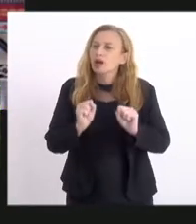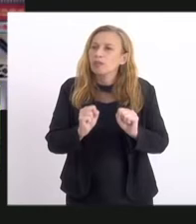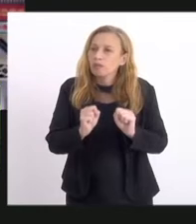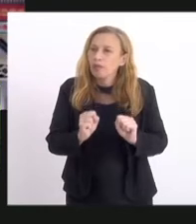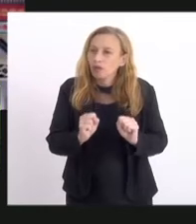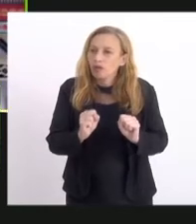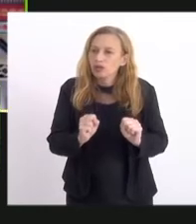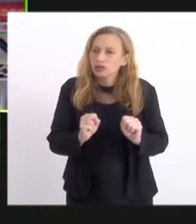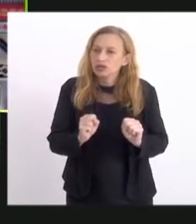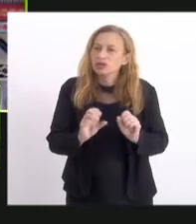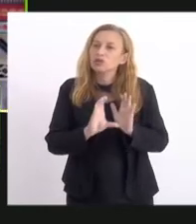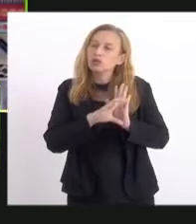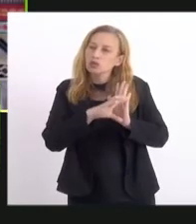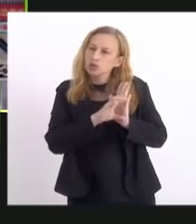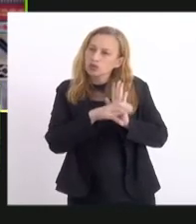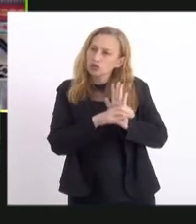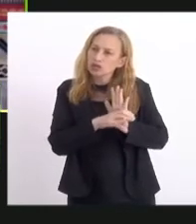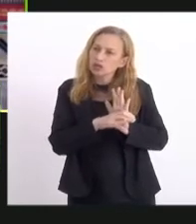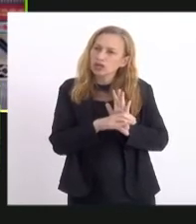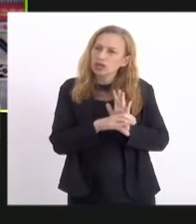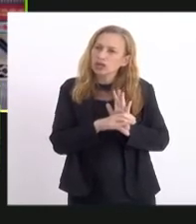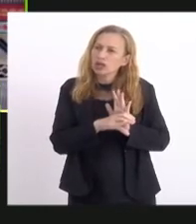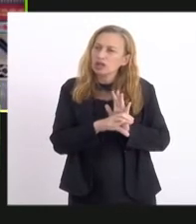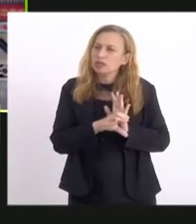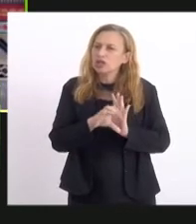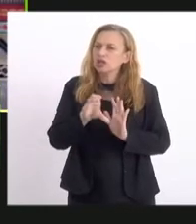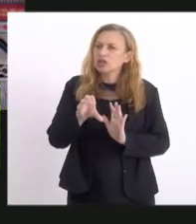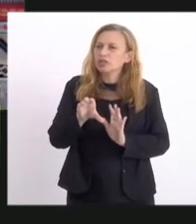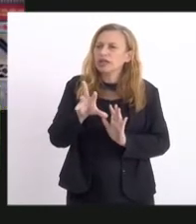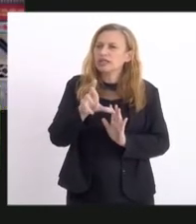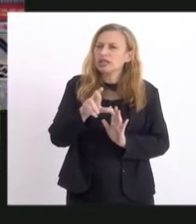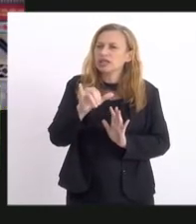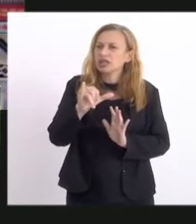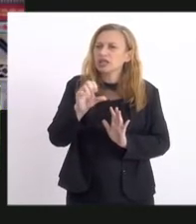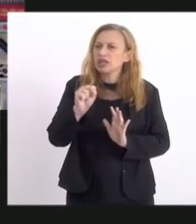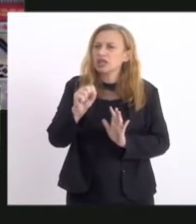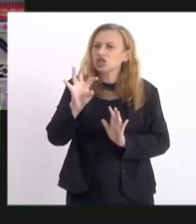discutir o conceito de cristofobia, né?